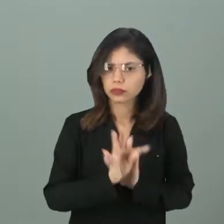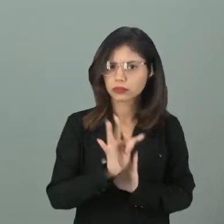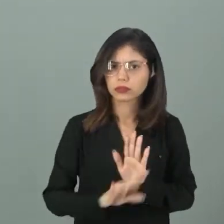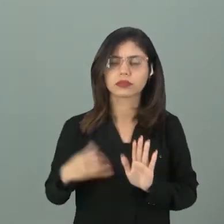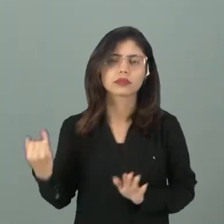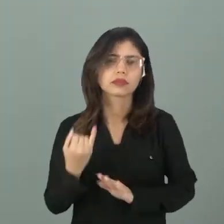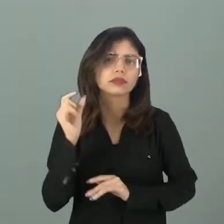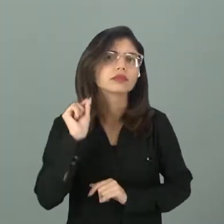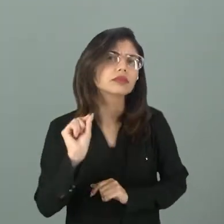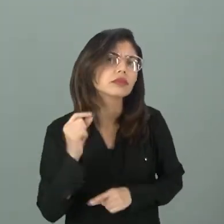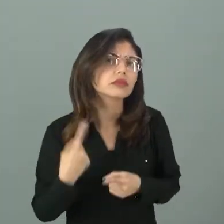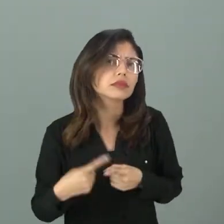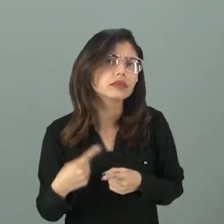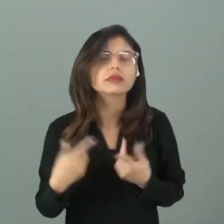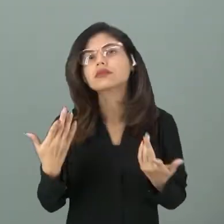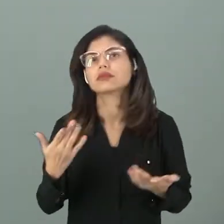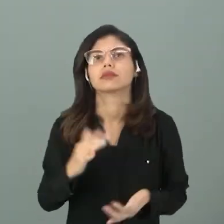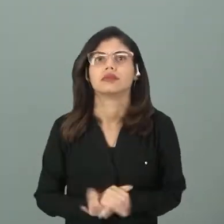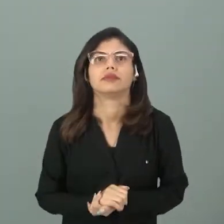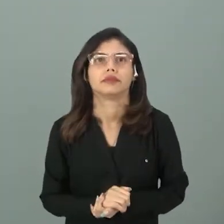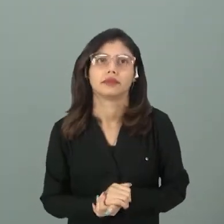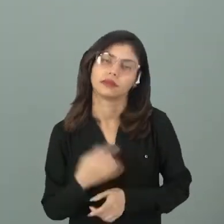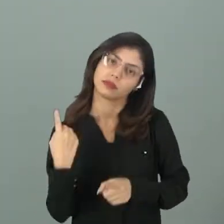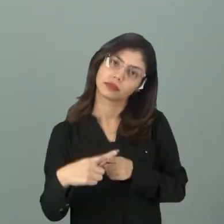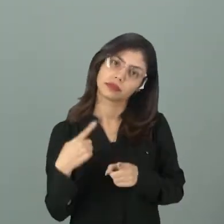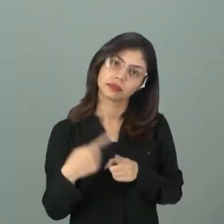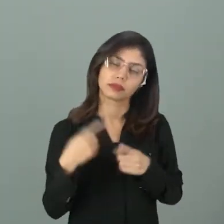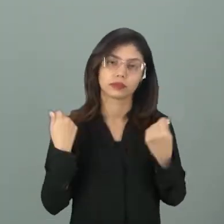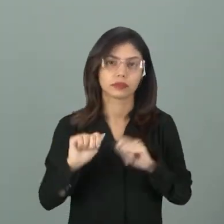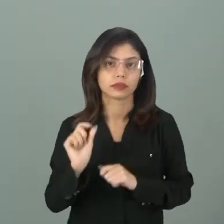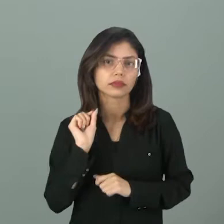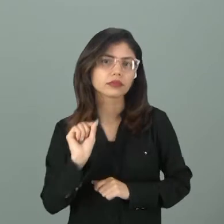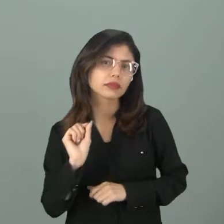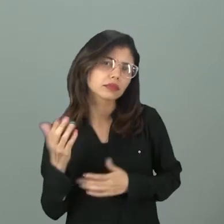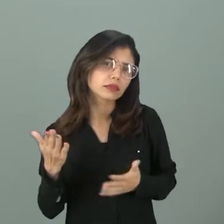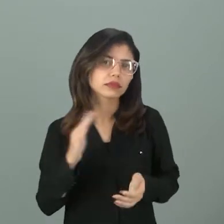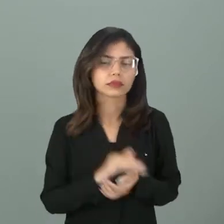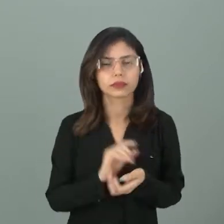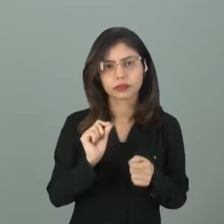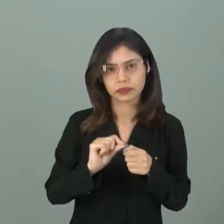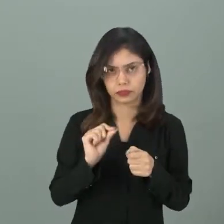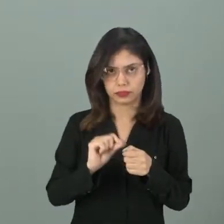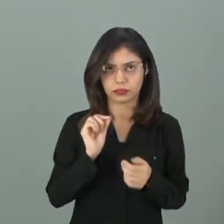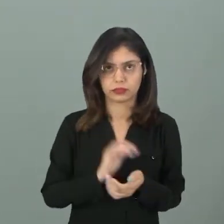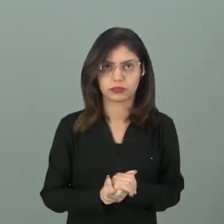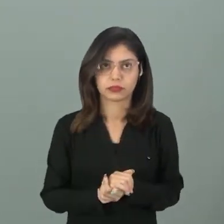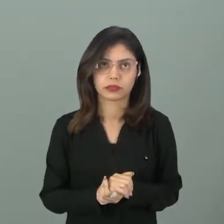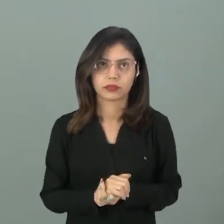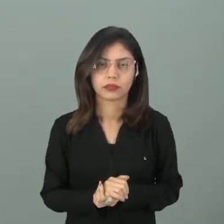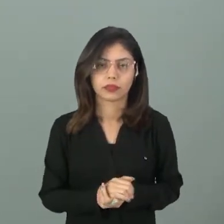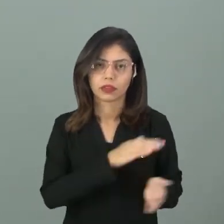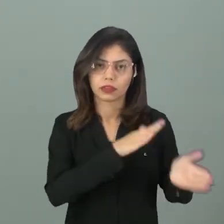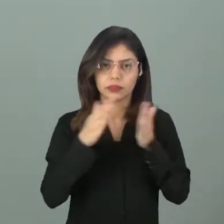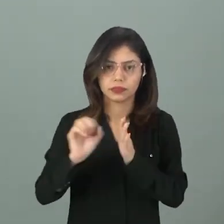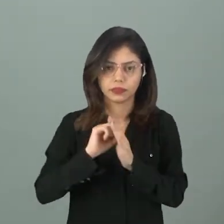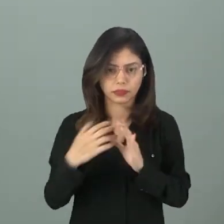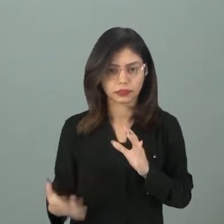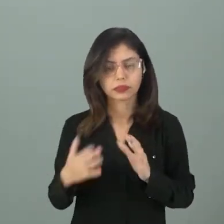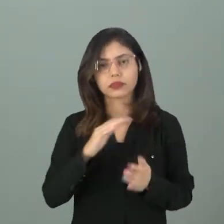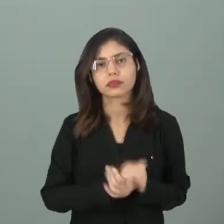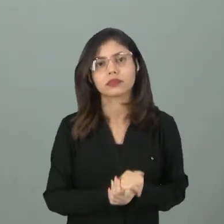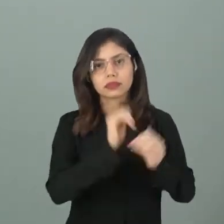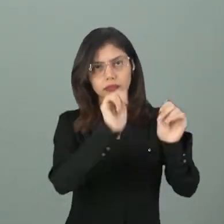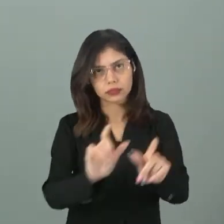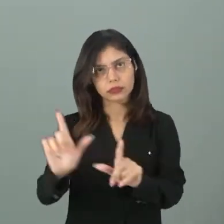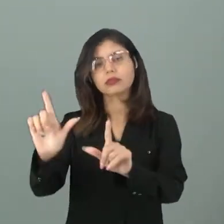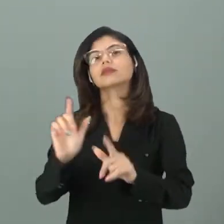ele é importante? Quais são as partes que o compõem? Que é necessário para um conto popular ser formado, tá? Constituído. Vamos lá para as características. Acompanha